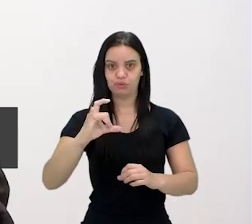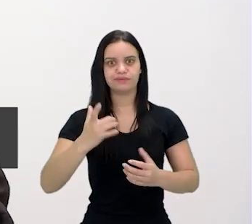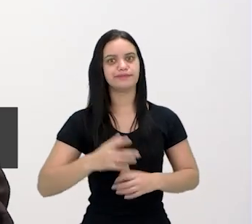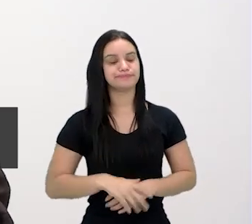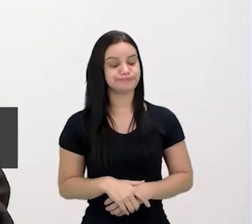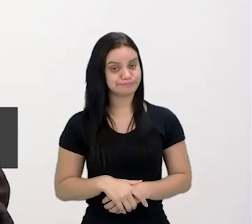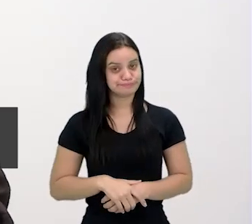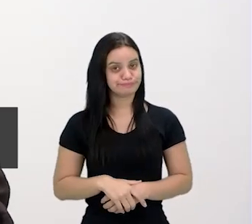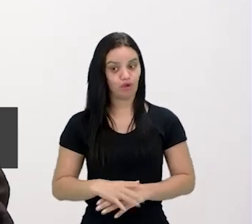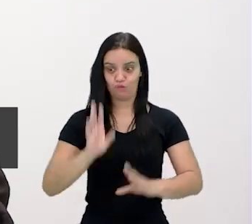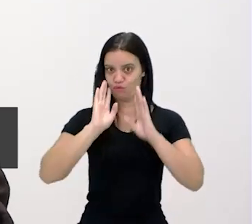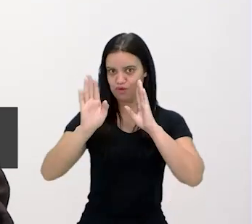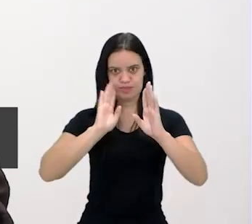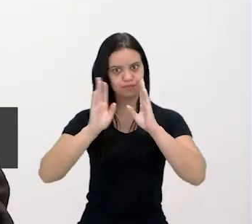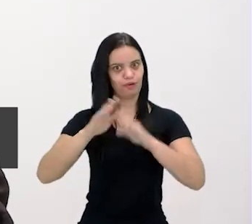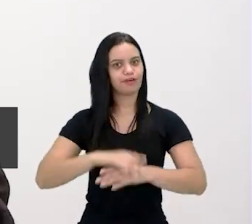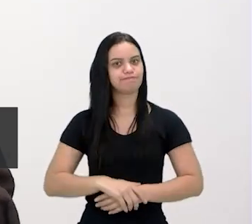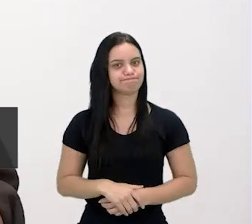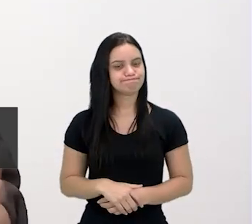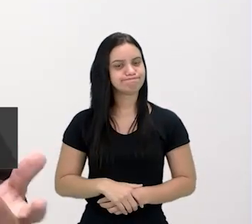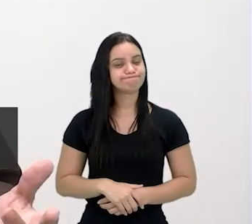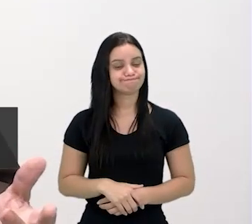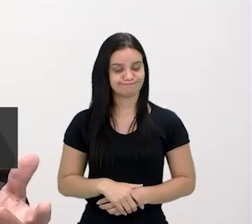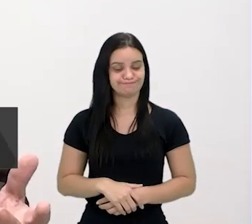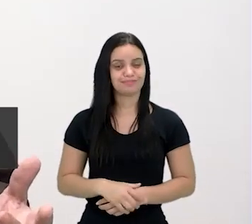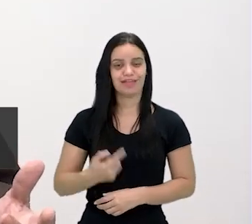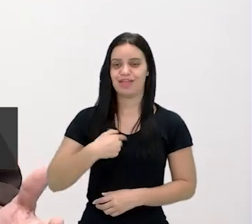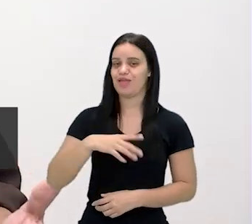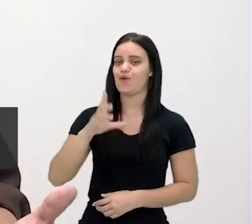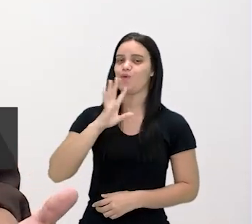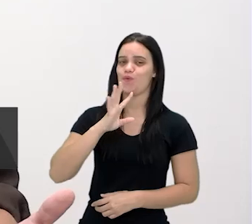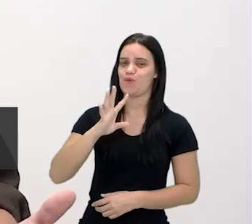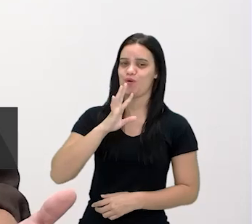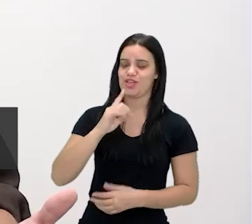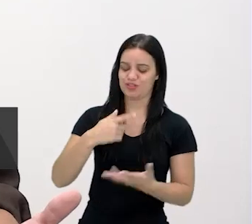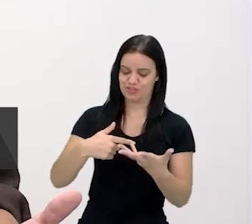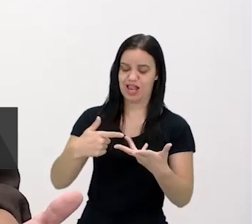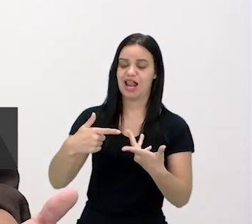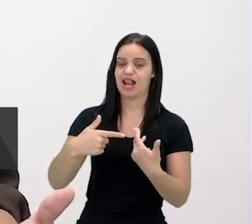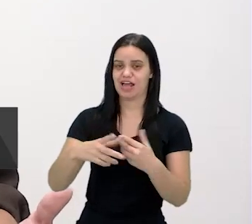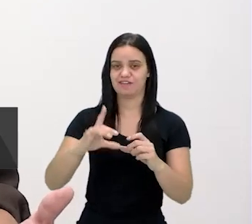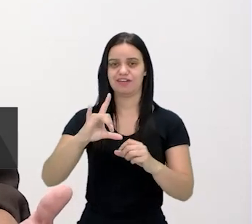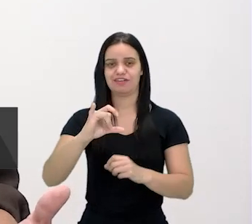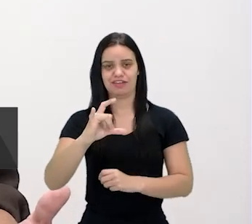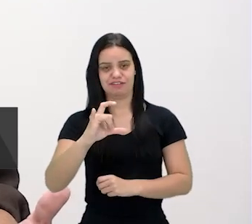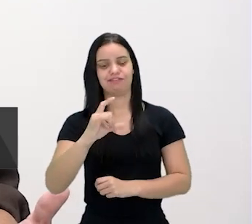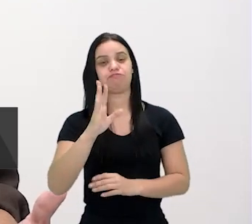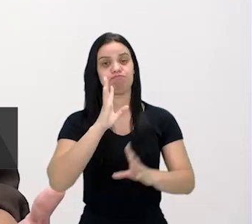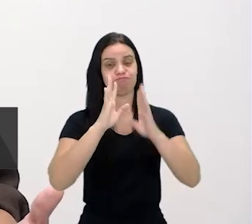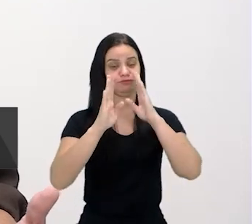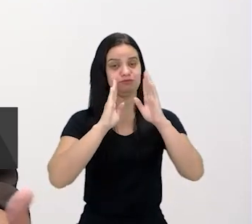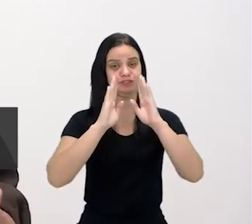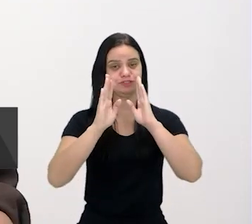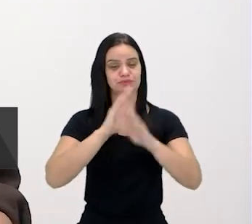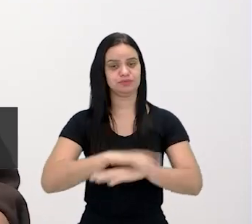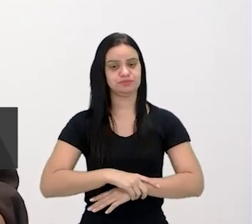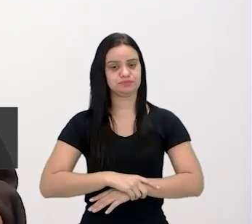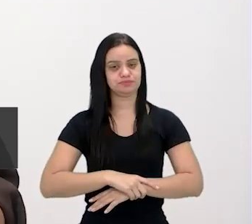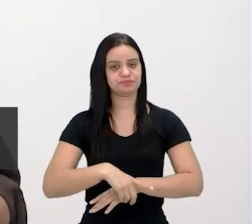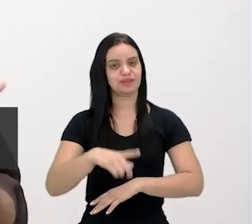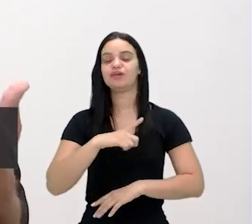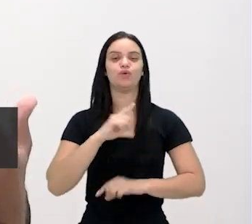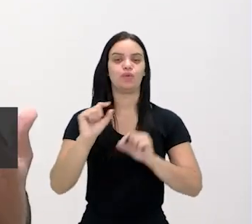Instagram, no Facebook, né? Eu conheço vários deles no Instagram e no Facebook, né? Onde